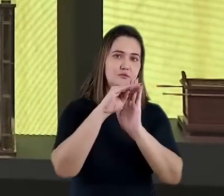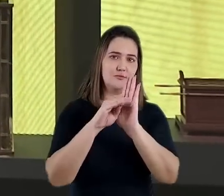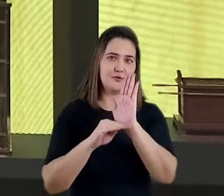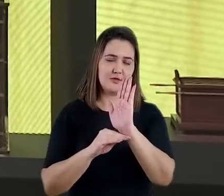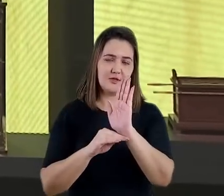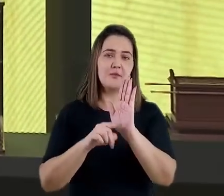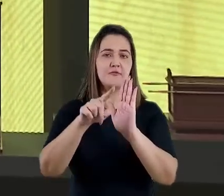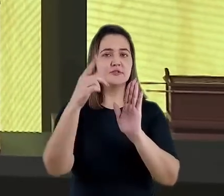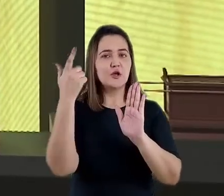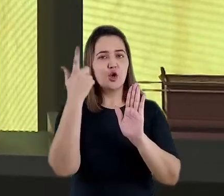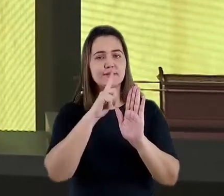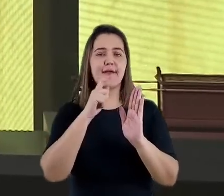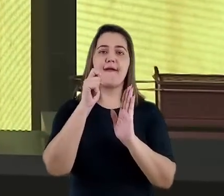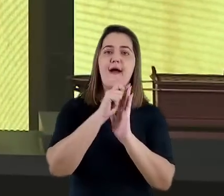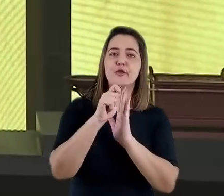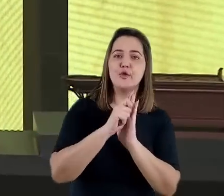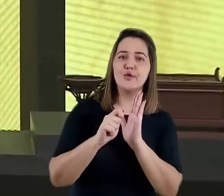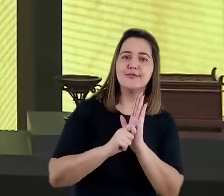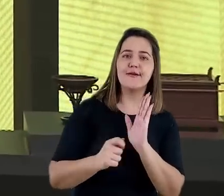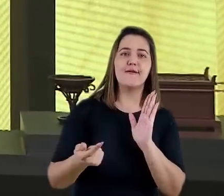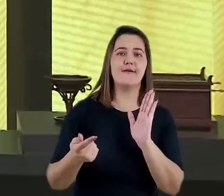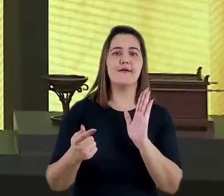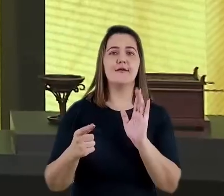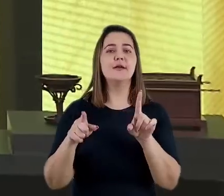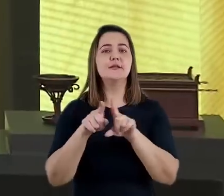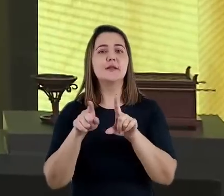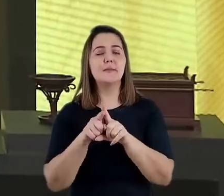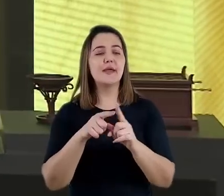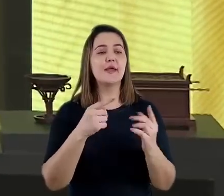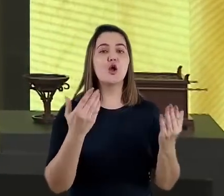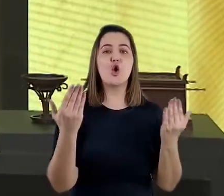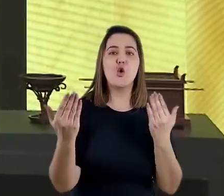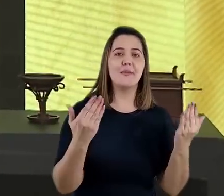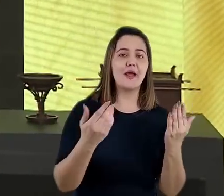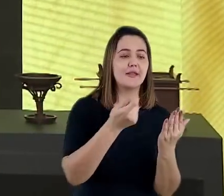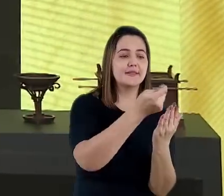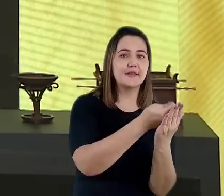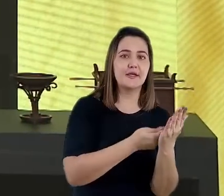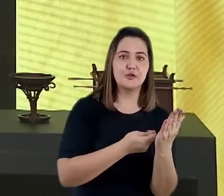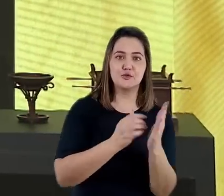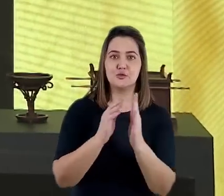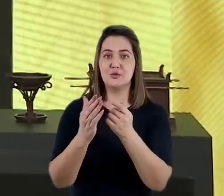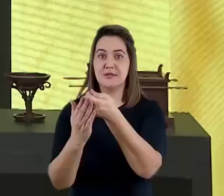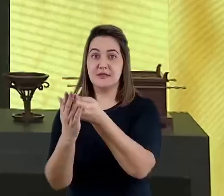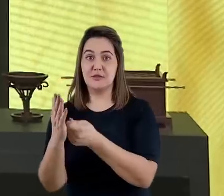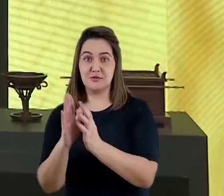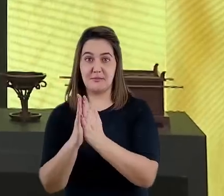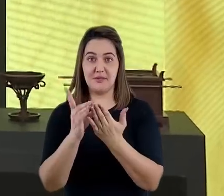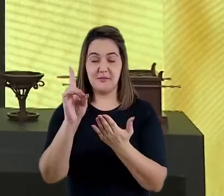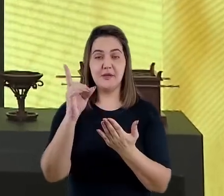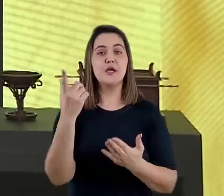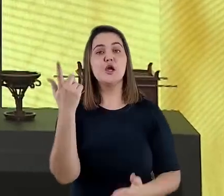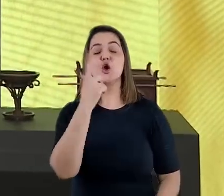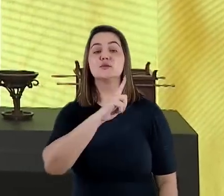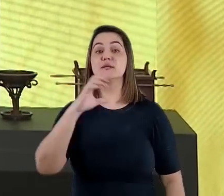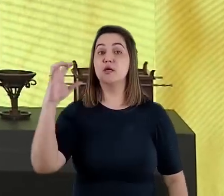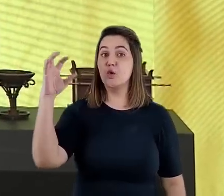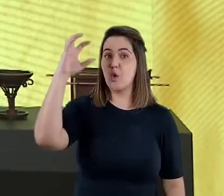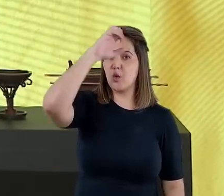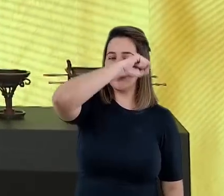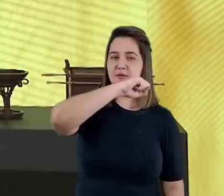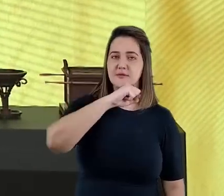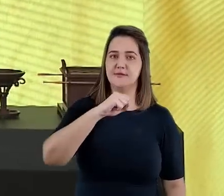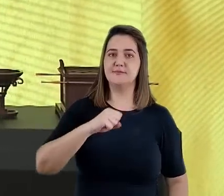Evidências. Assim você vai poder anotar as especificações, as passagens bíblicas e entender este tema